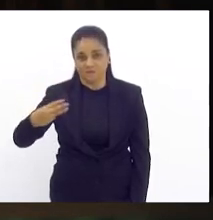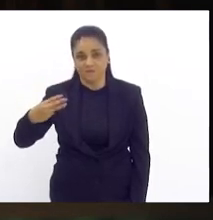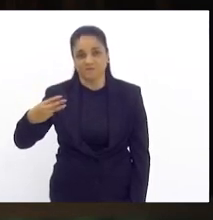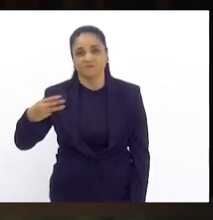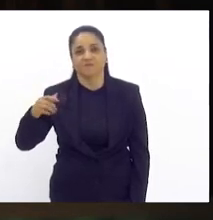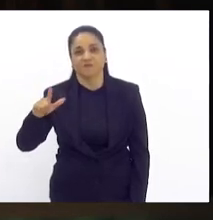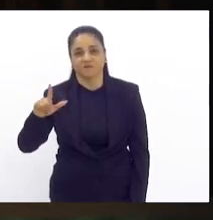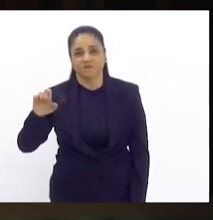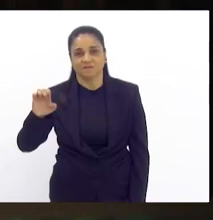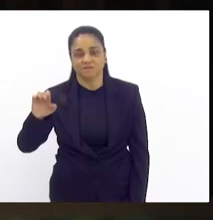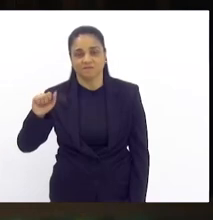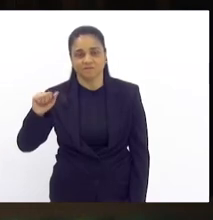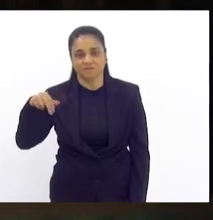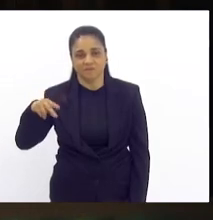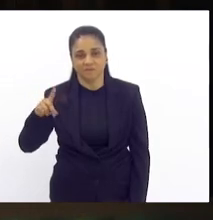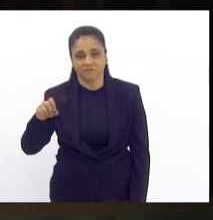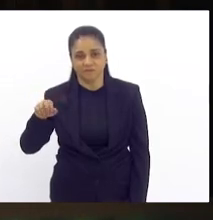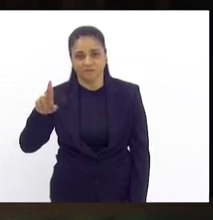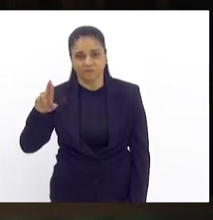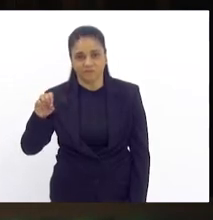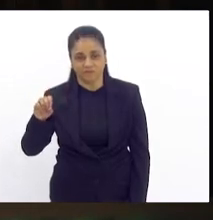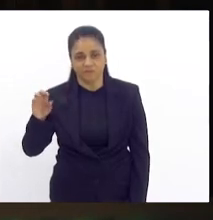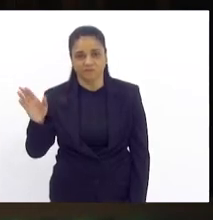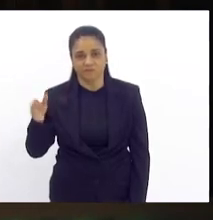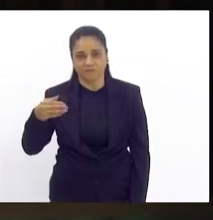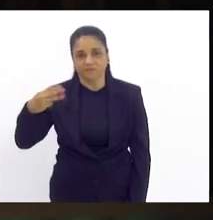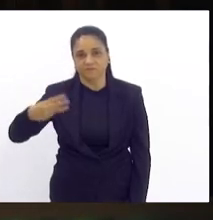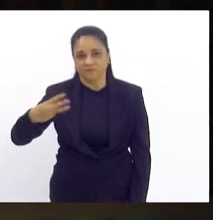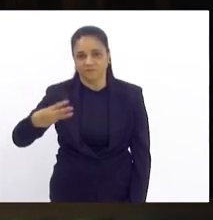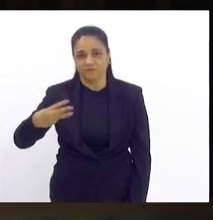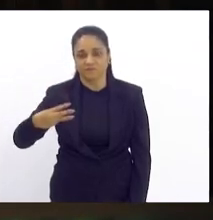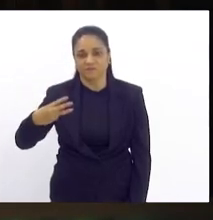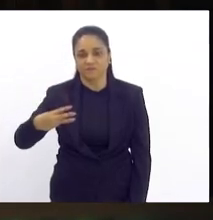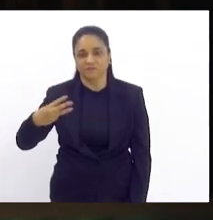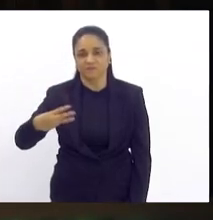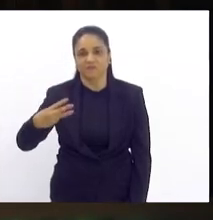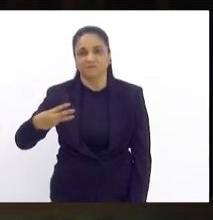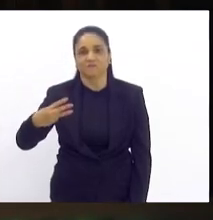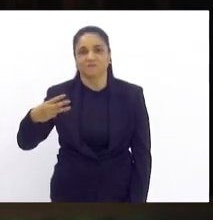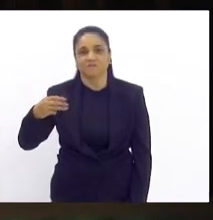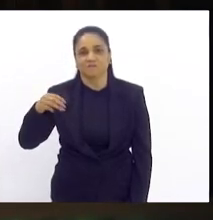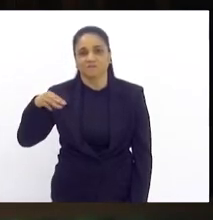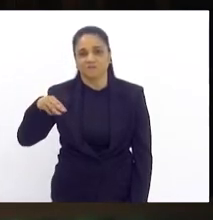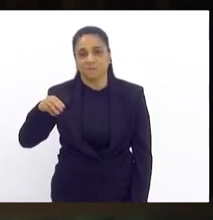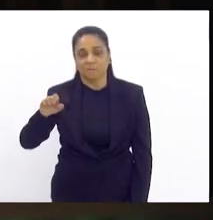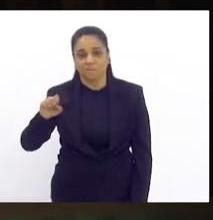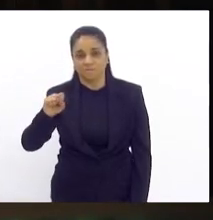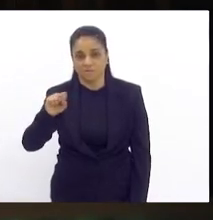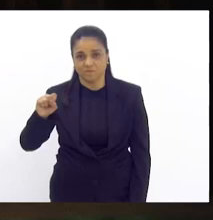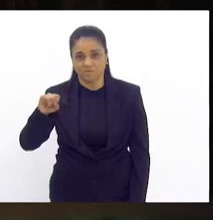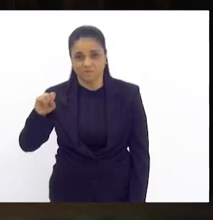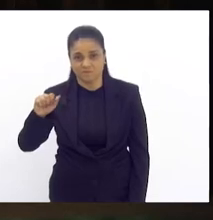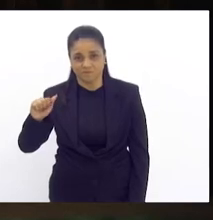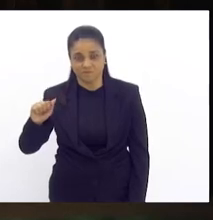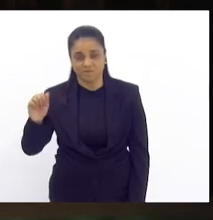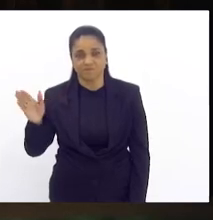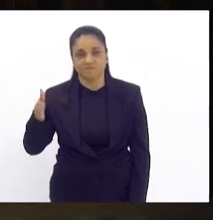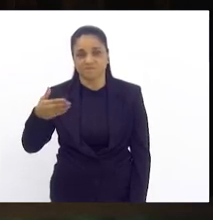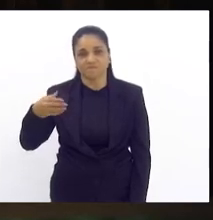Sargento Leandro Goreng Rodrigues. Terceira Sargenta Mércia Jesus da Silva